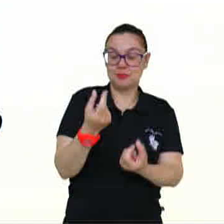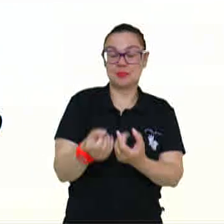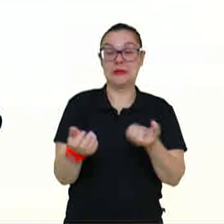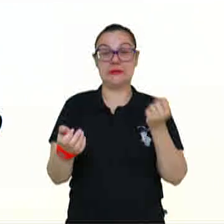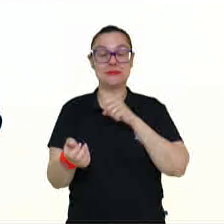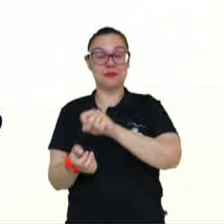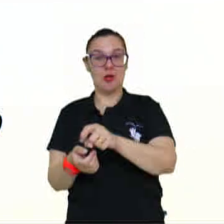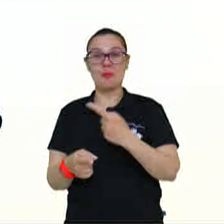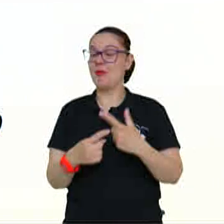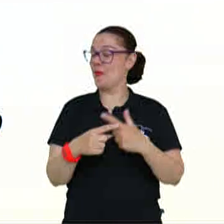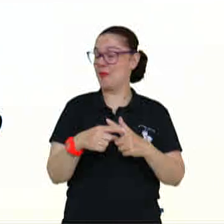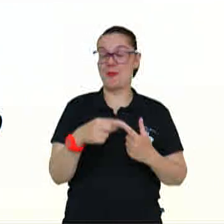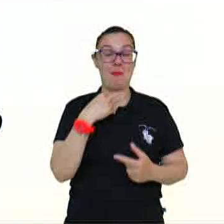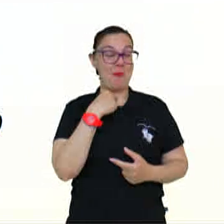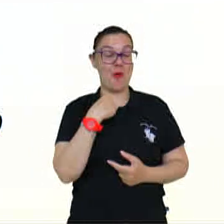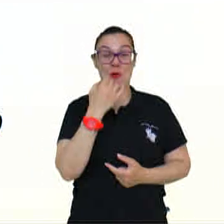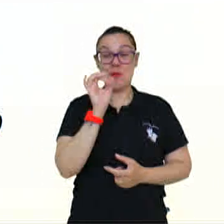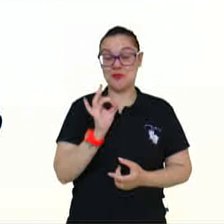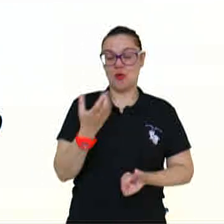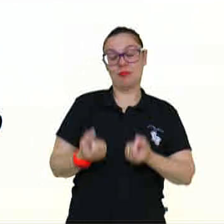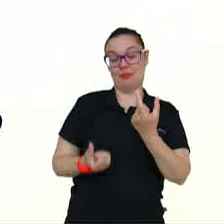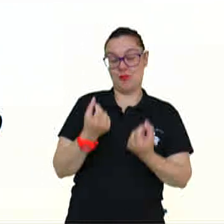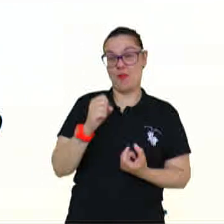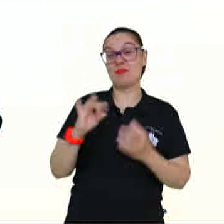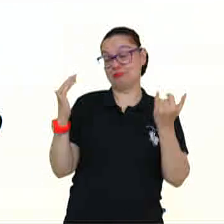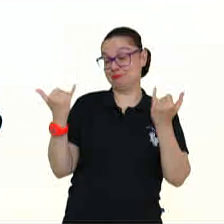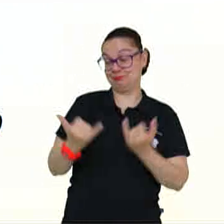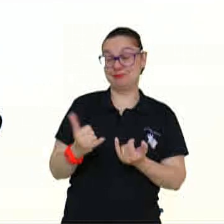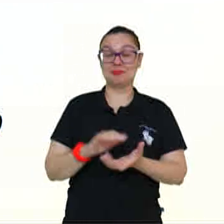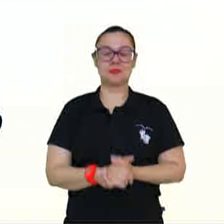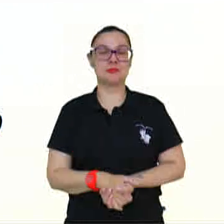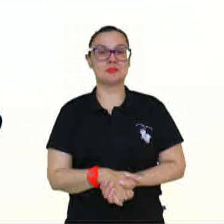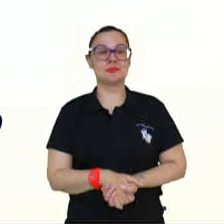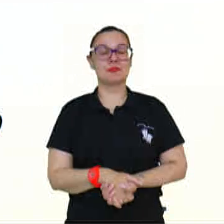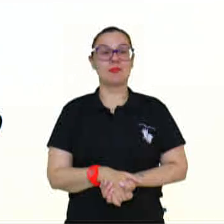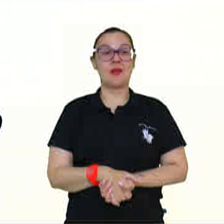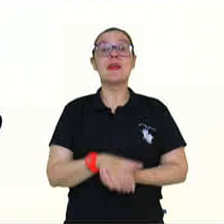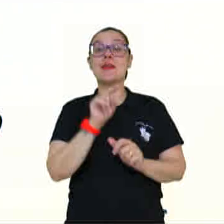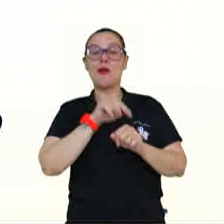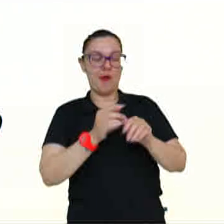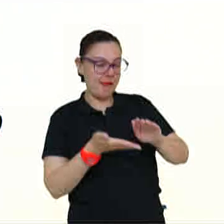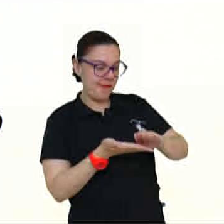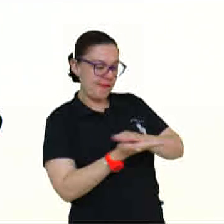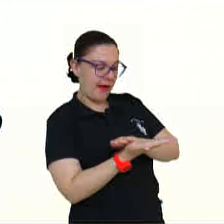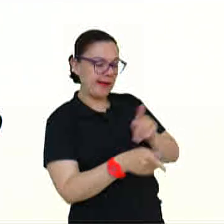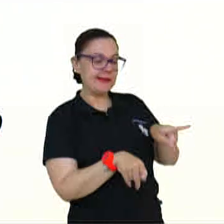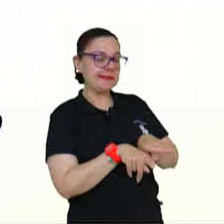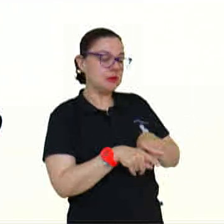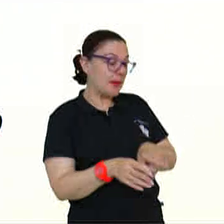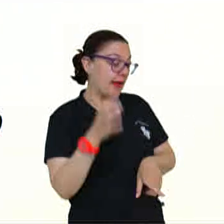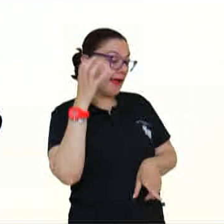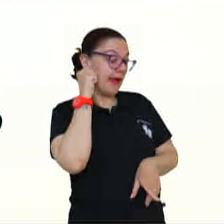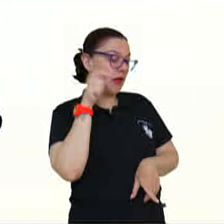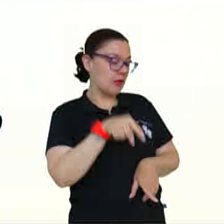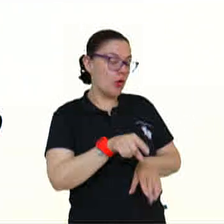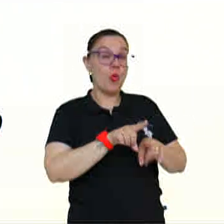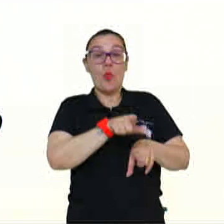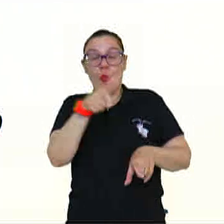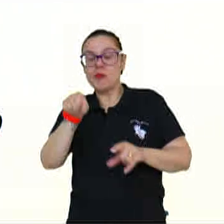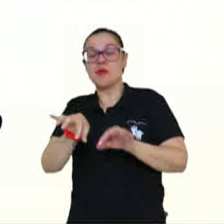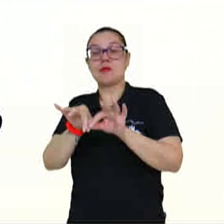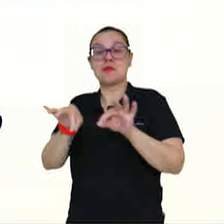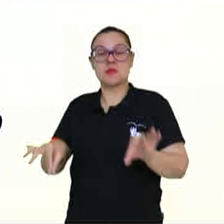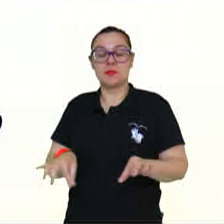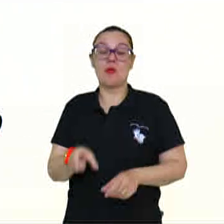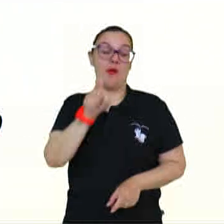posso me alimentar só de pipoca, ainda se emagrecesse. E o fax com secretária eletrônica? O anterior era simples.